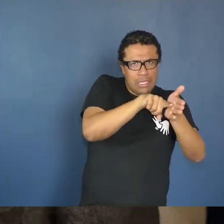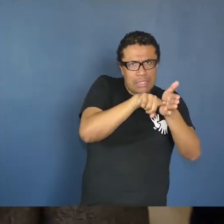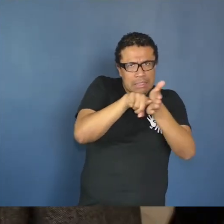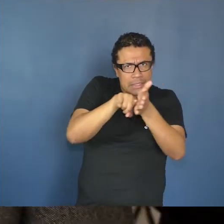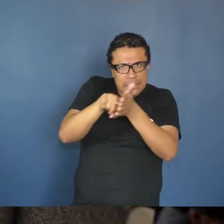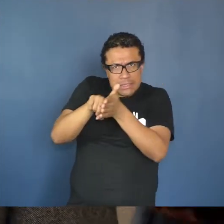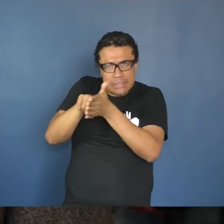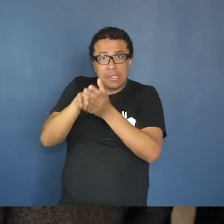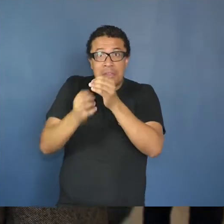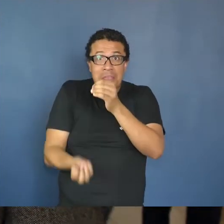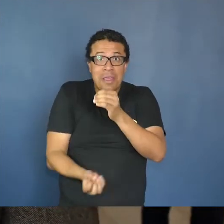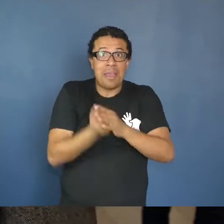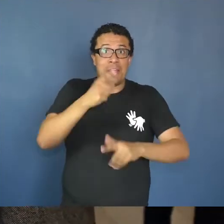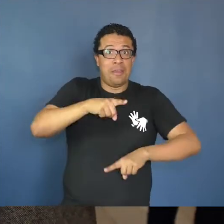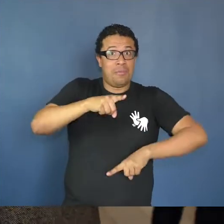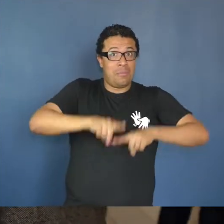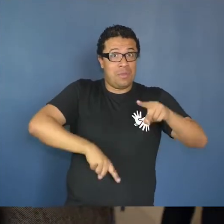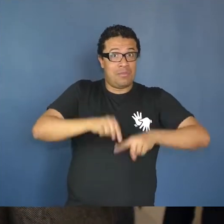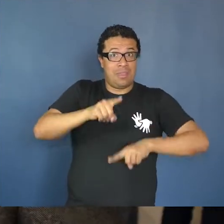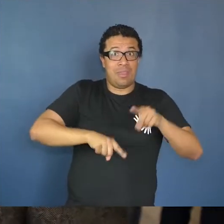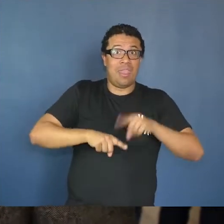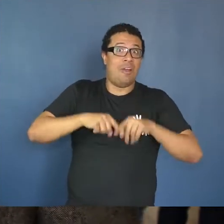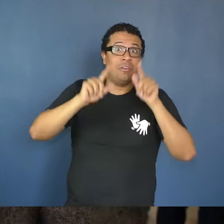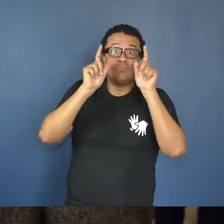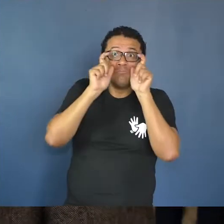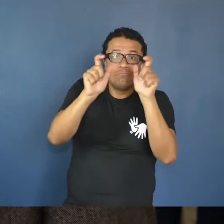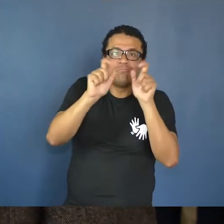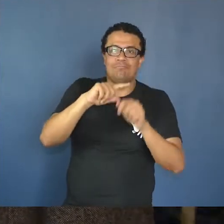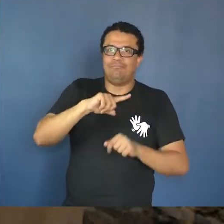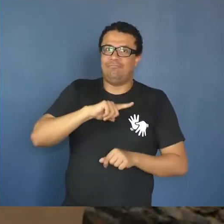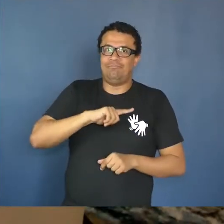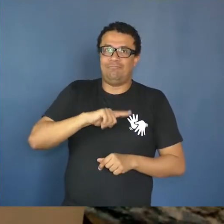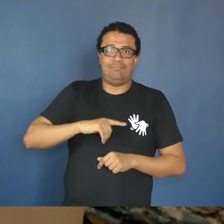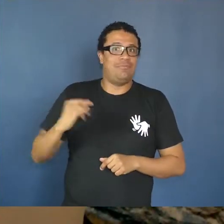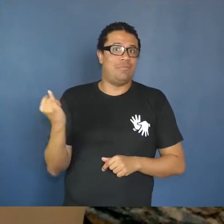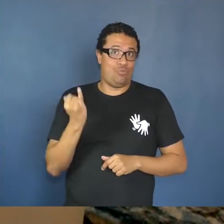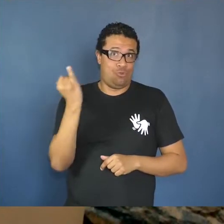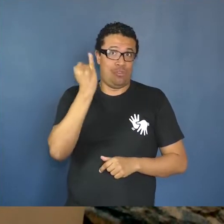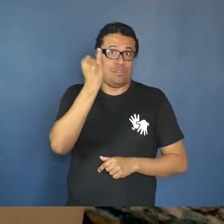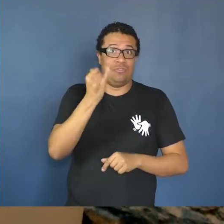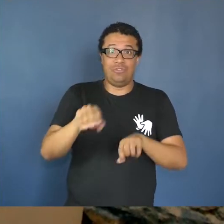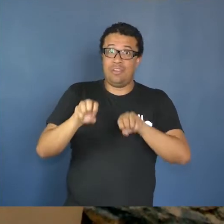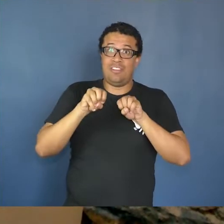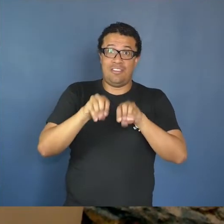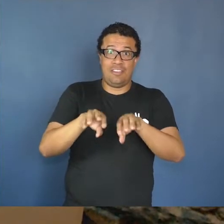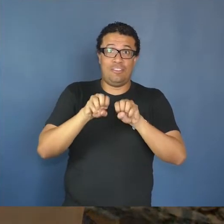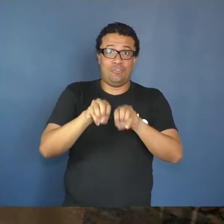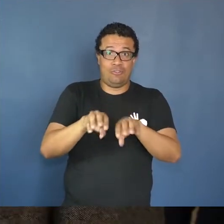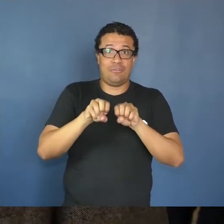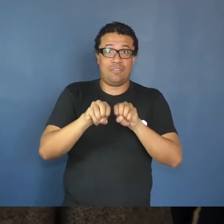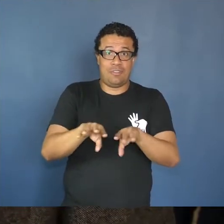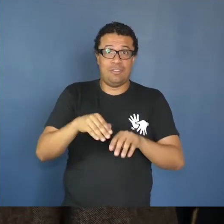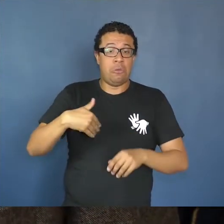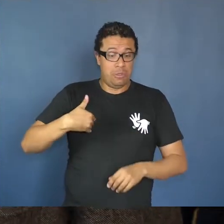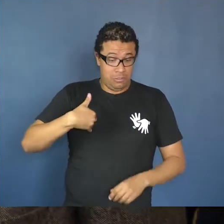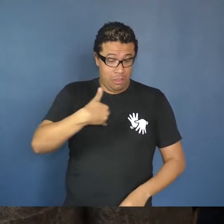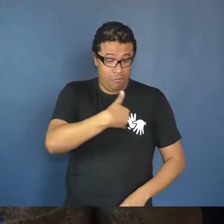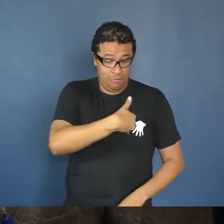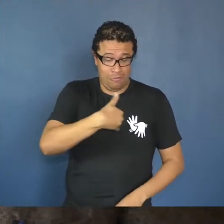materiais interessantes que são úteis para a educação, saúde,